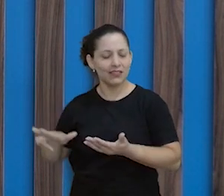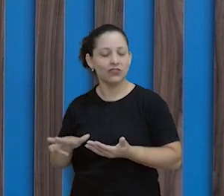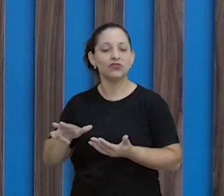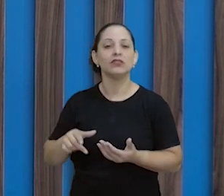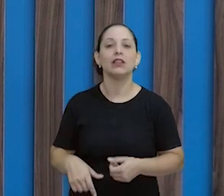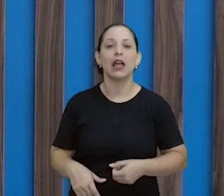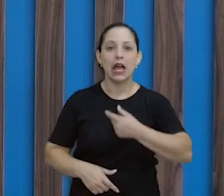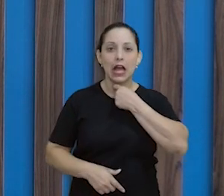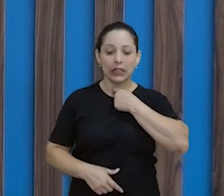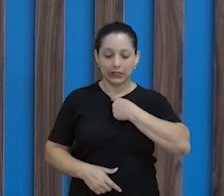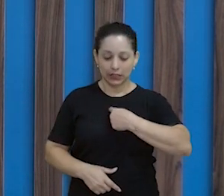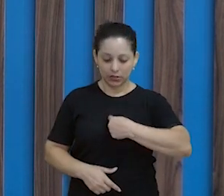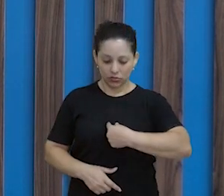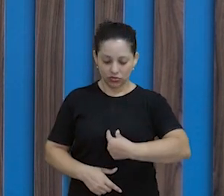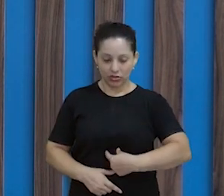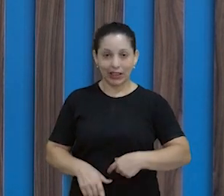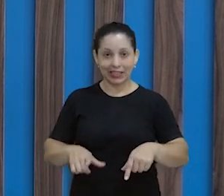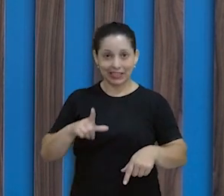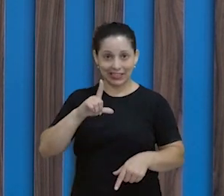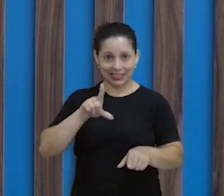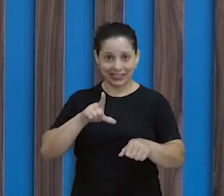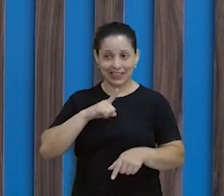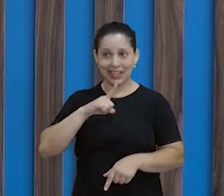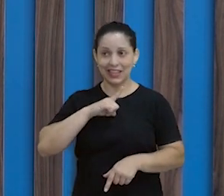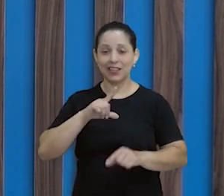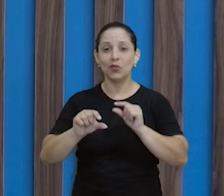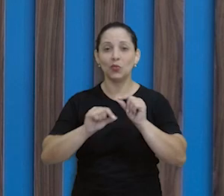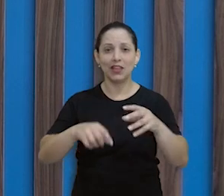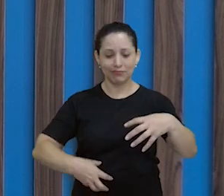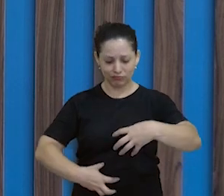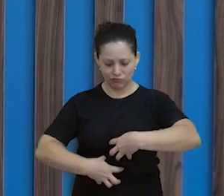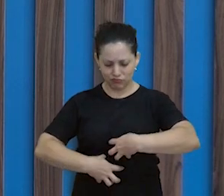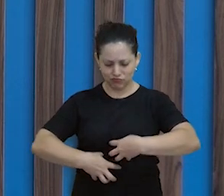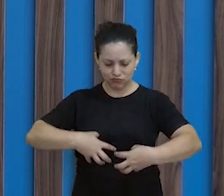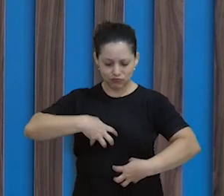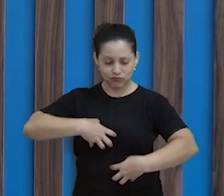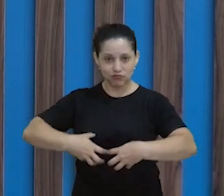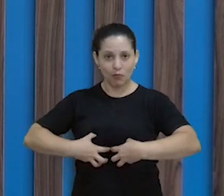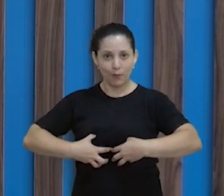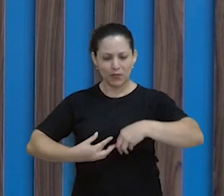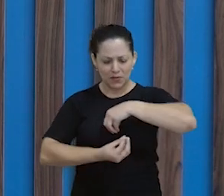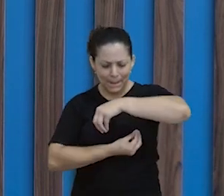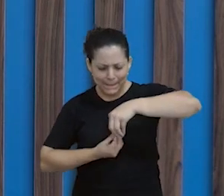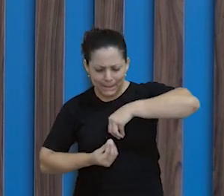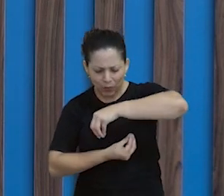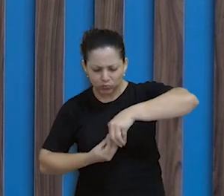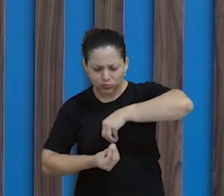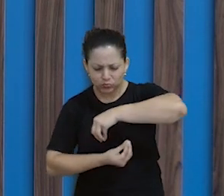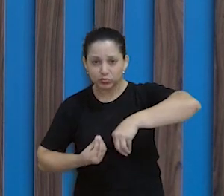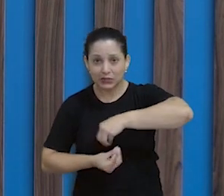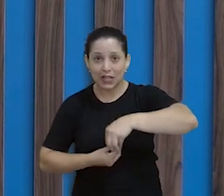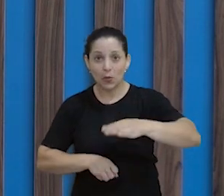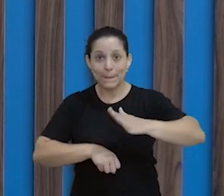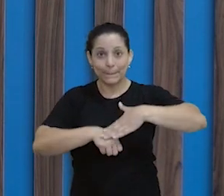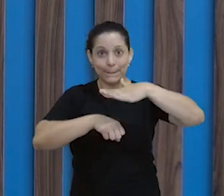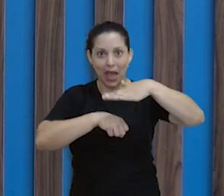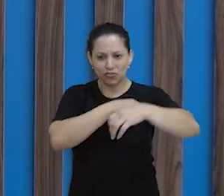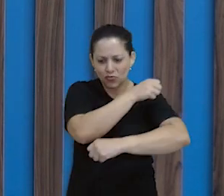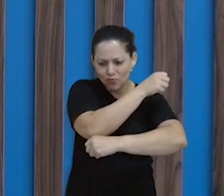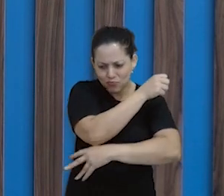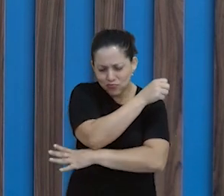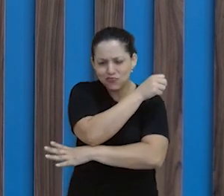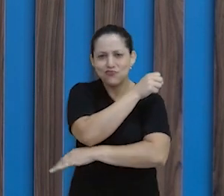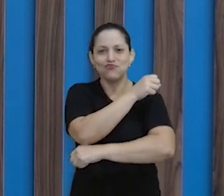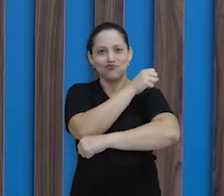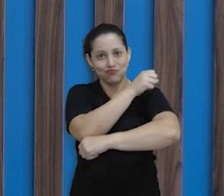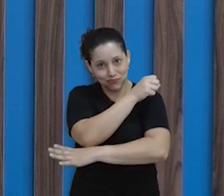de um estômago. Então, é esse processo de fermentação que faz até também eles terem mais, né? Produzirem,